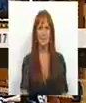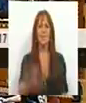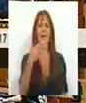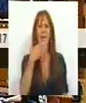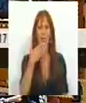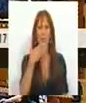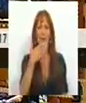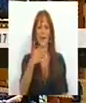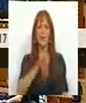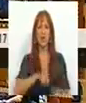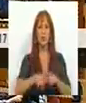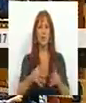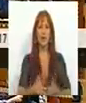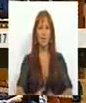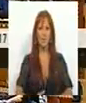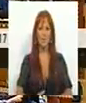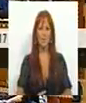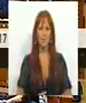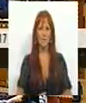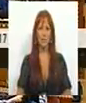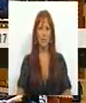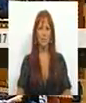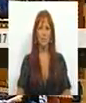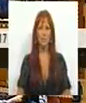Muito obrigado, Sr. Deputado.